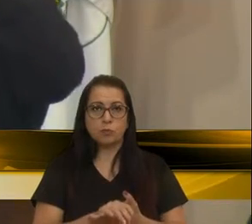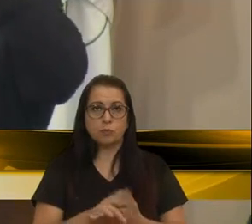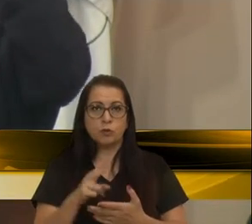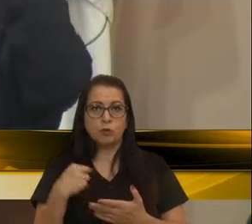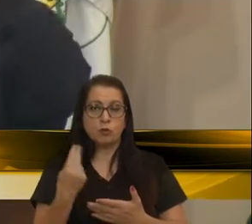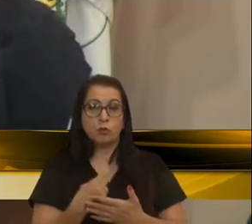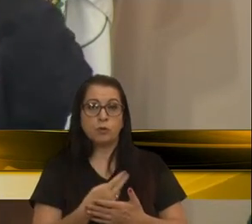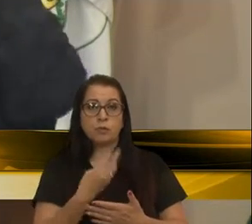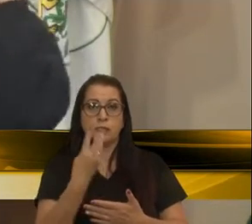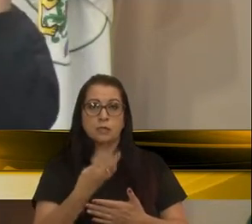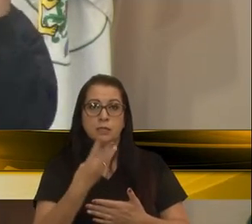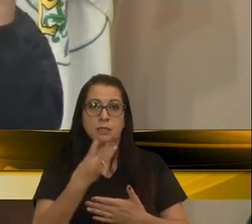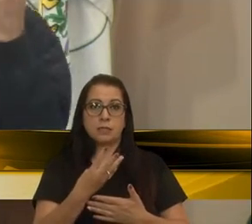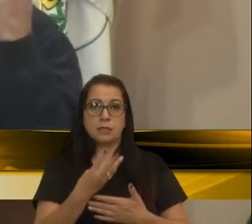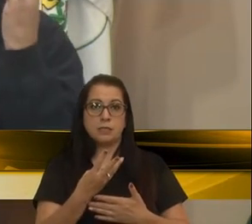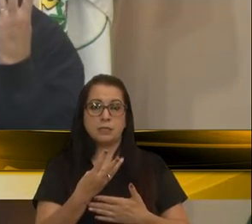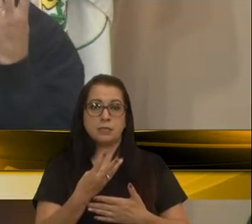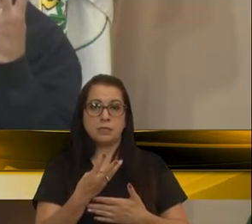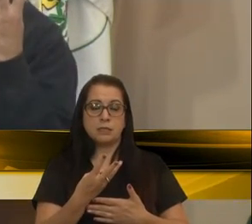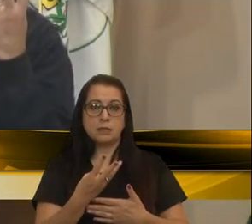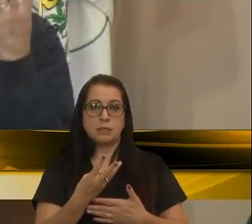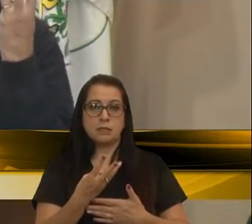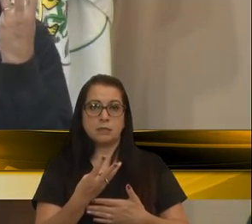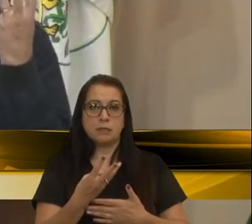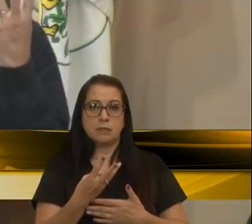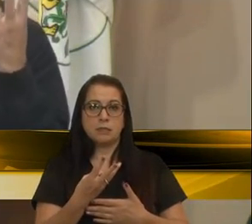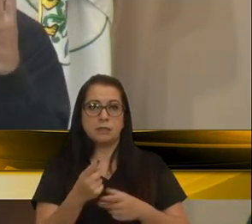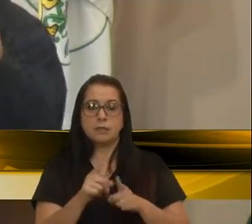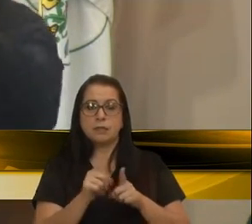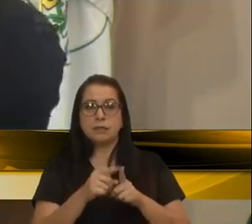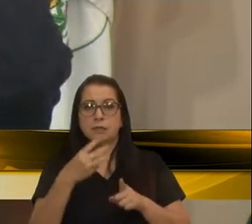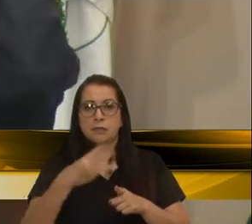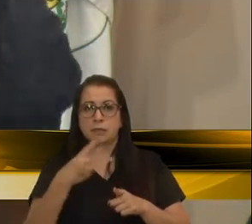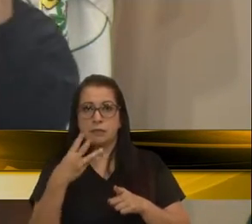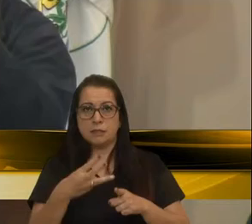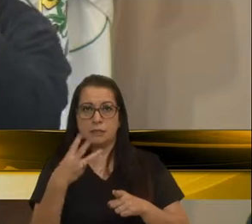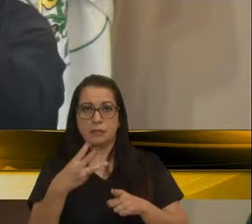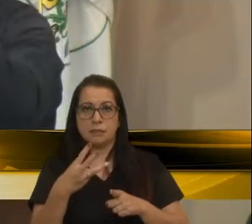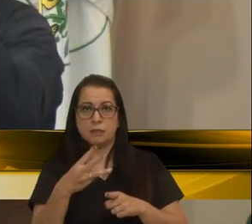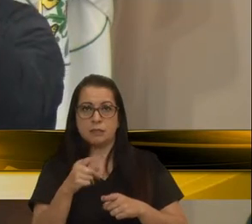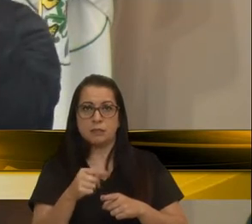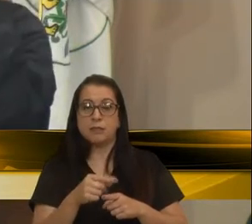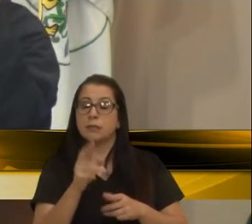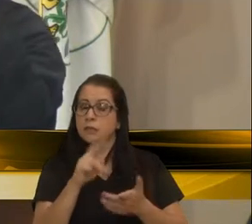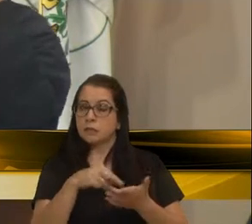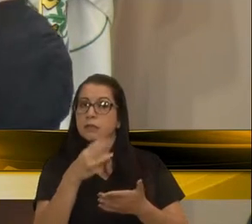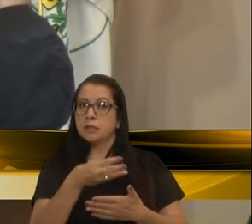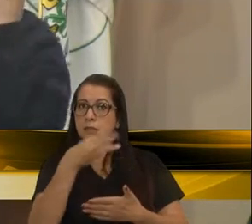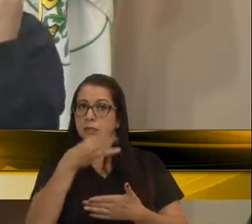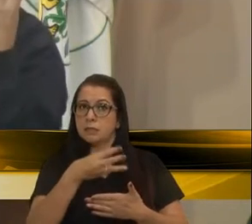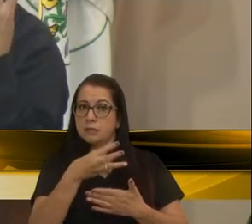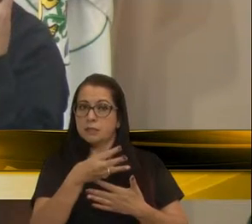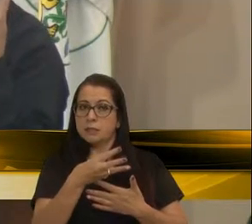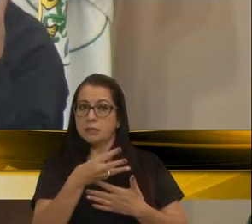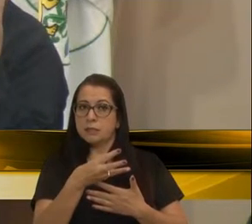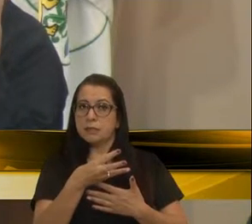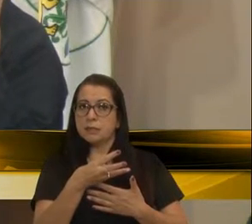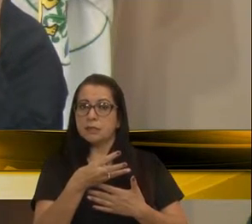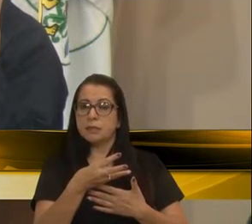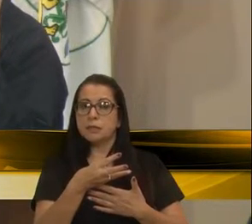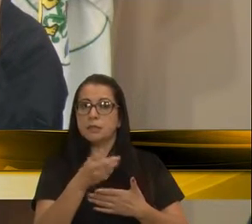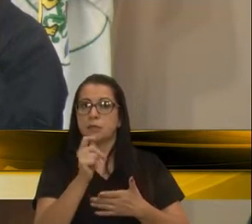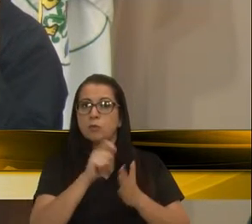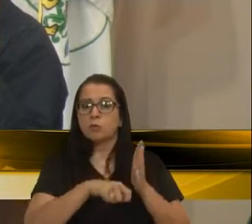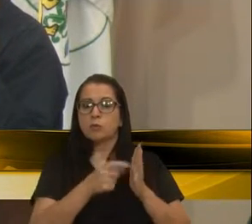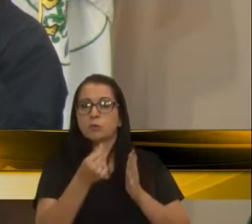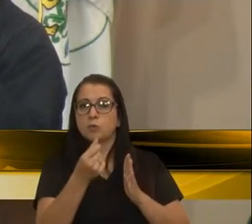nossa terceira rúbrica, e nada contra os servidores, mas a terceira, e essa é a realidade, a terceira rúbrica de um orçamento